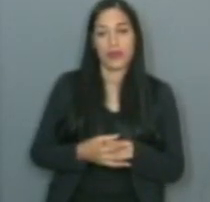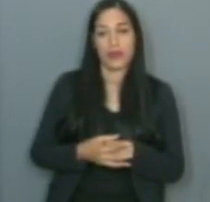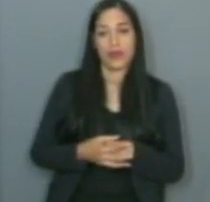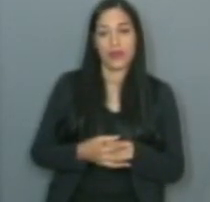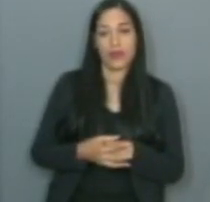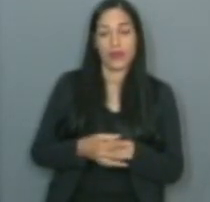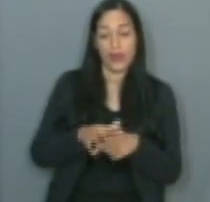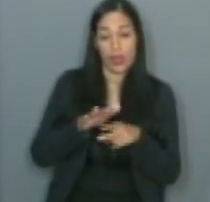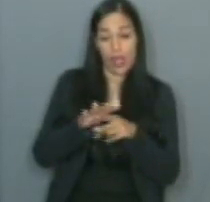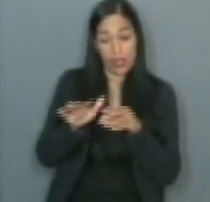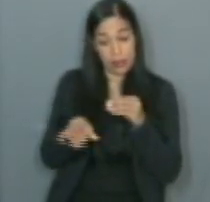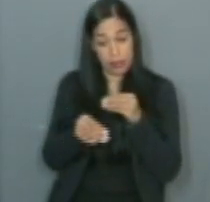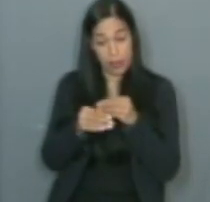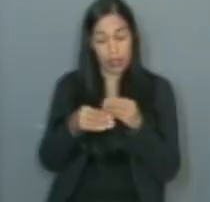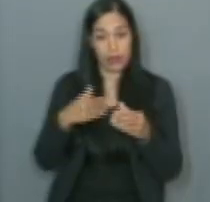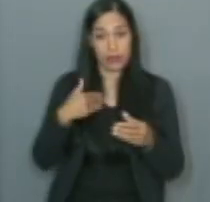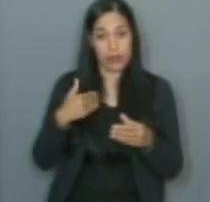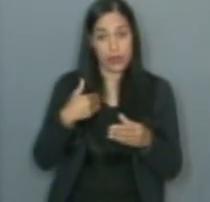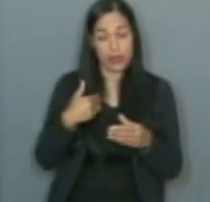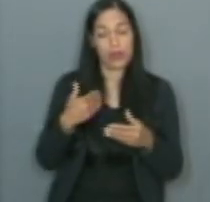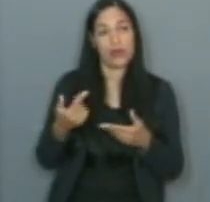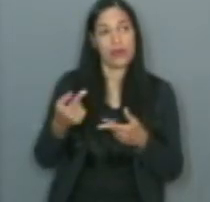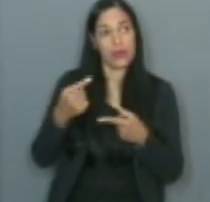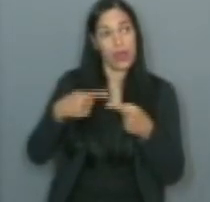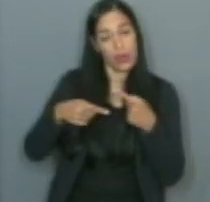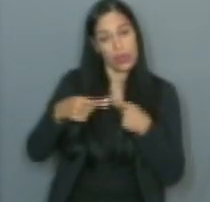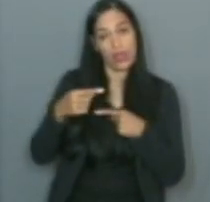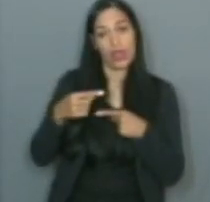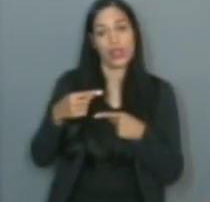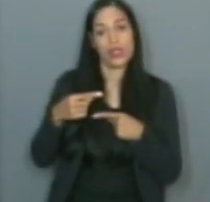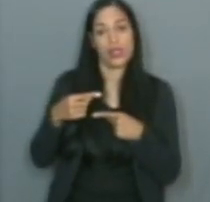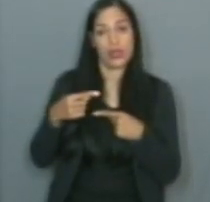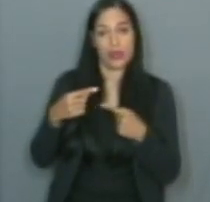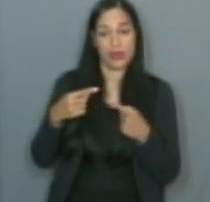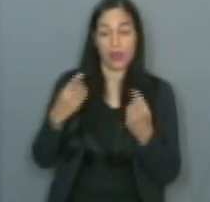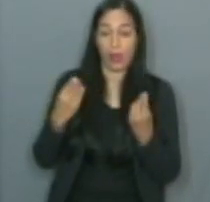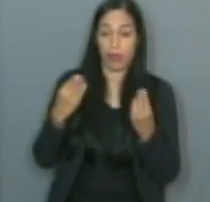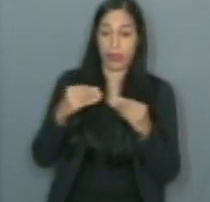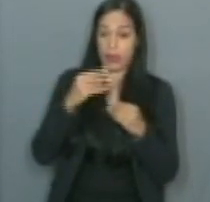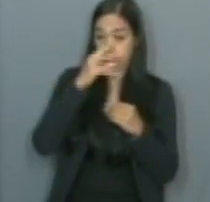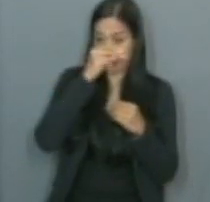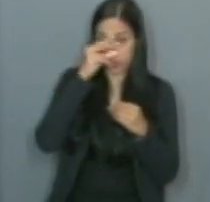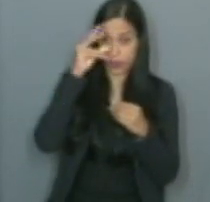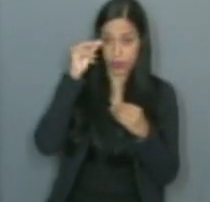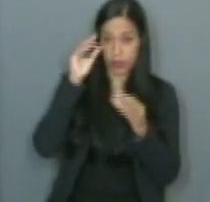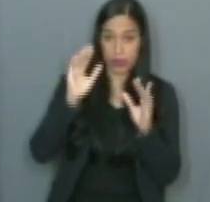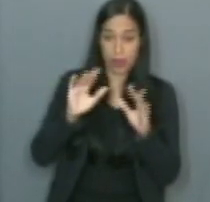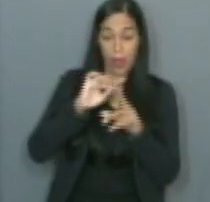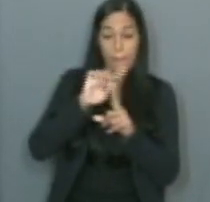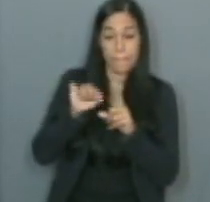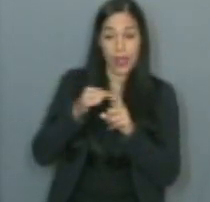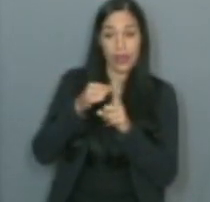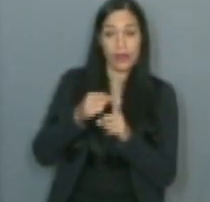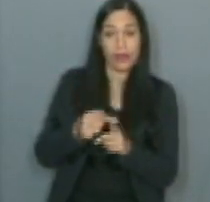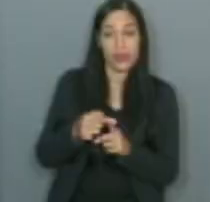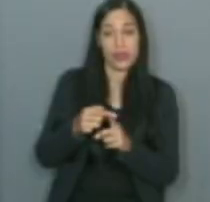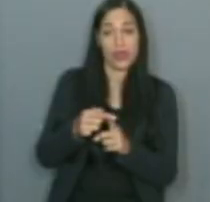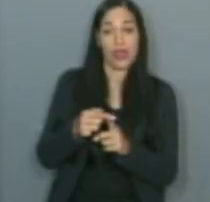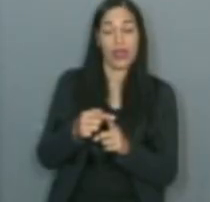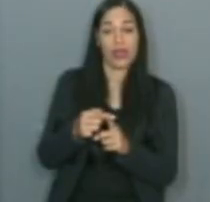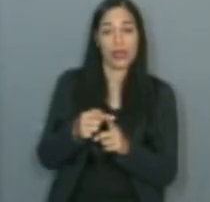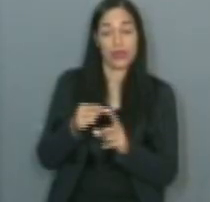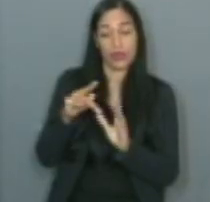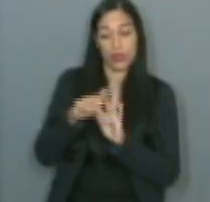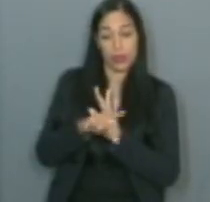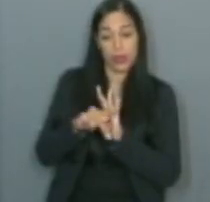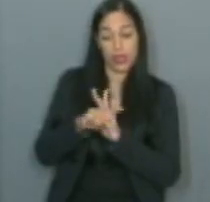emendas minhas altera e impõe à prefeitura o seguinte: serão beneficiados do